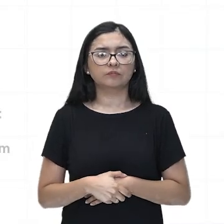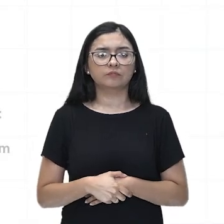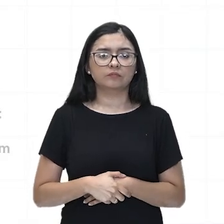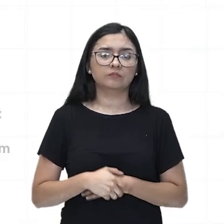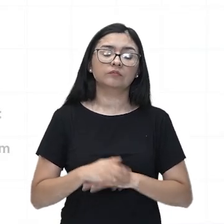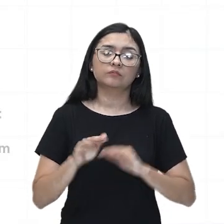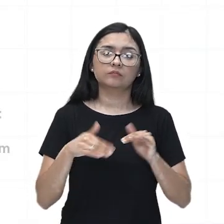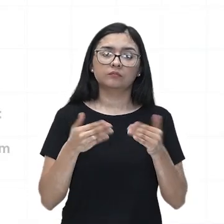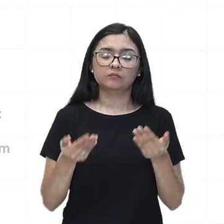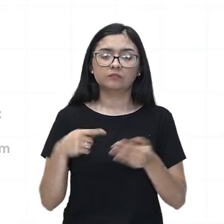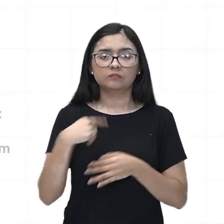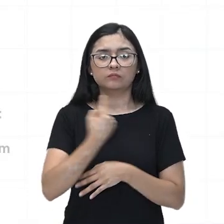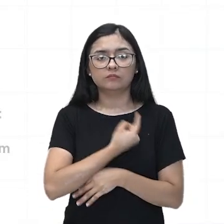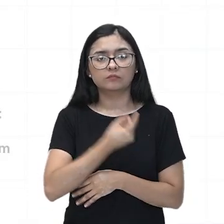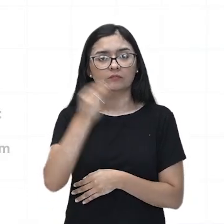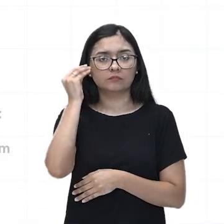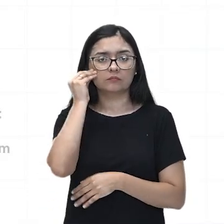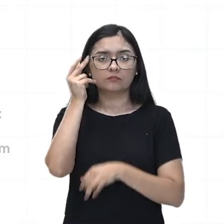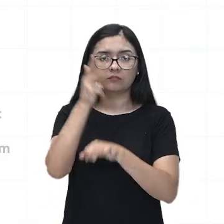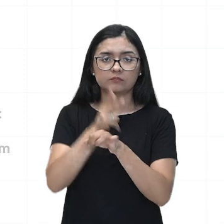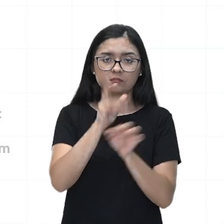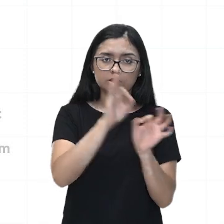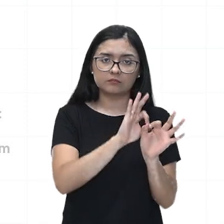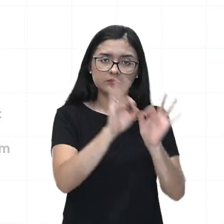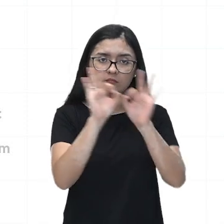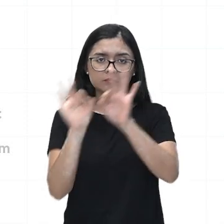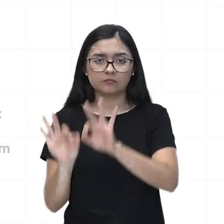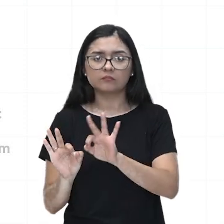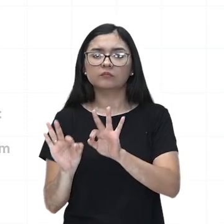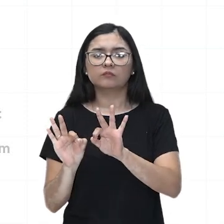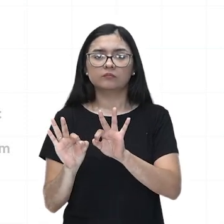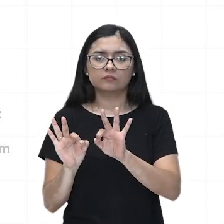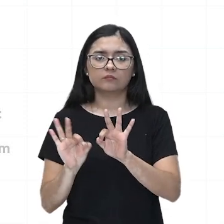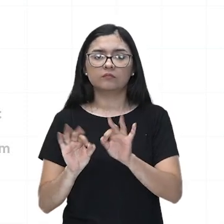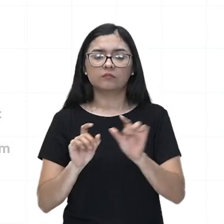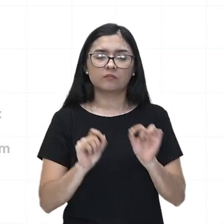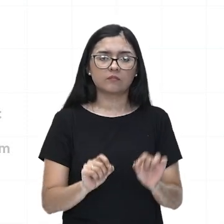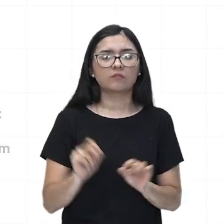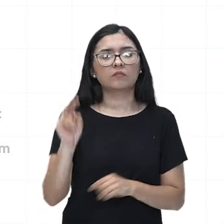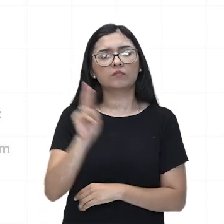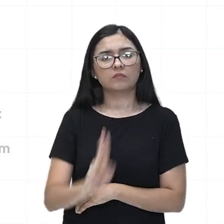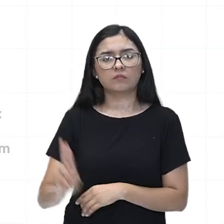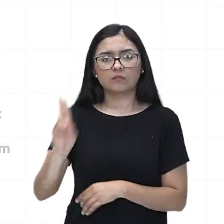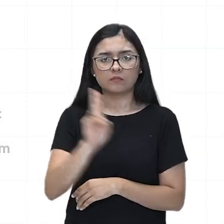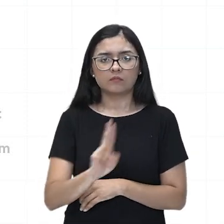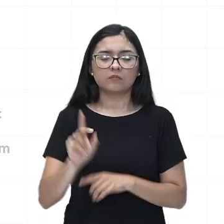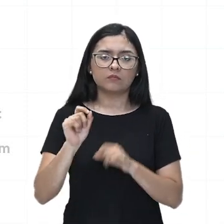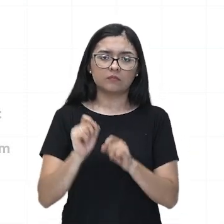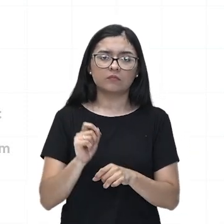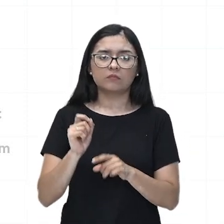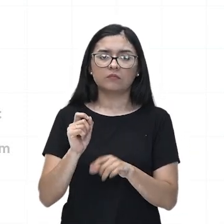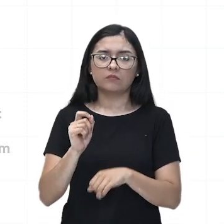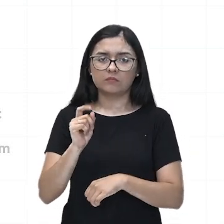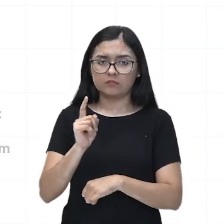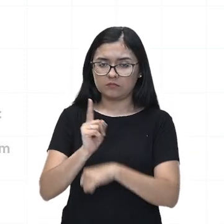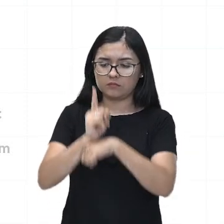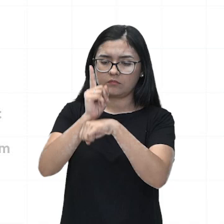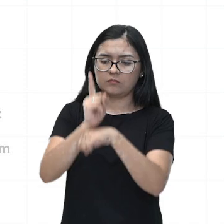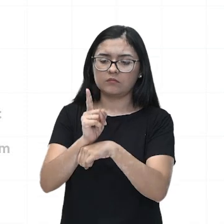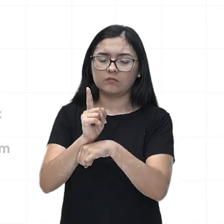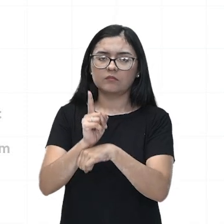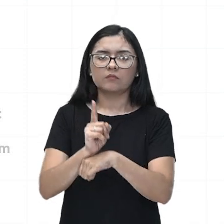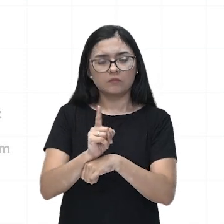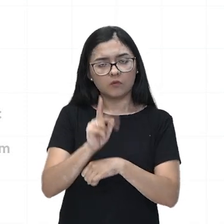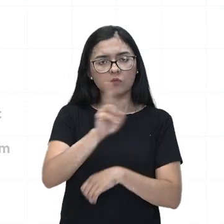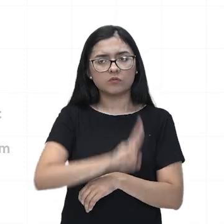Como nós vimos aí na nossa animação, né, a utilização do gnomo também foi feito